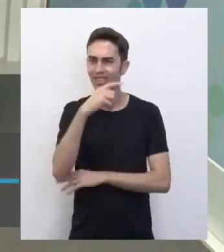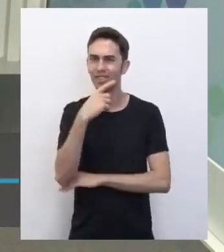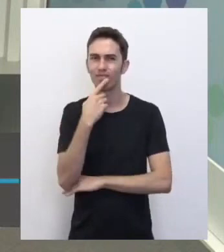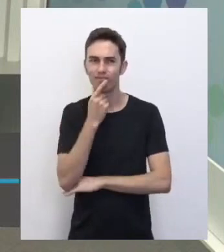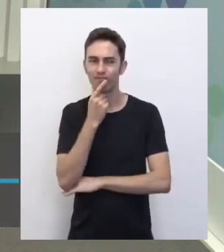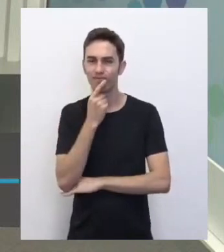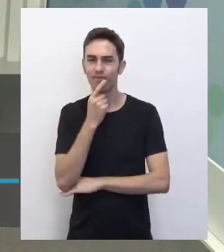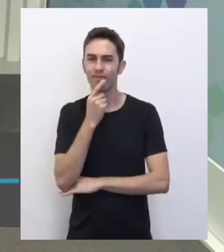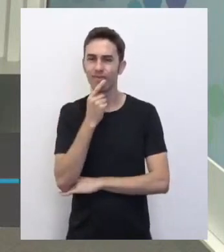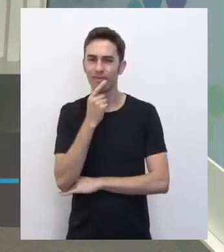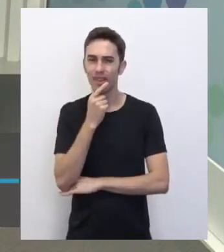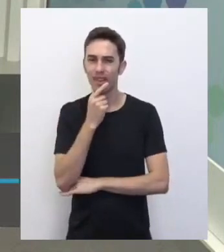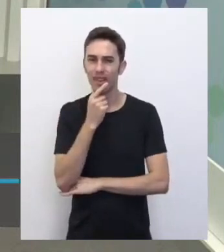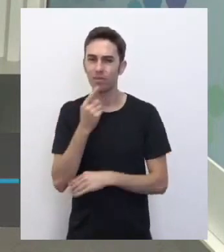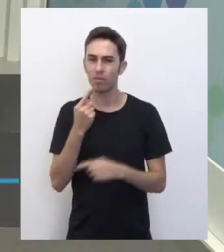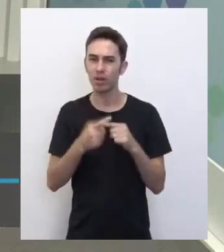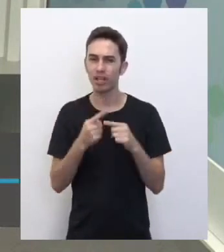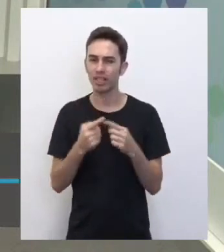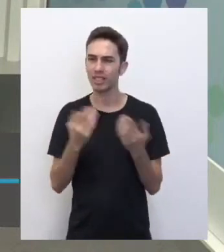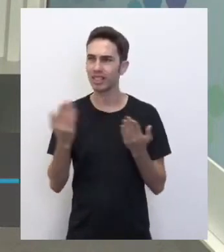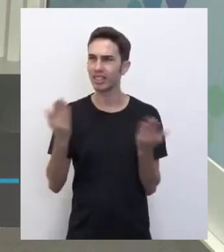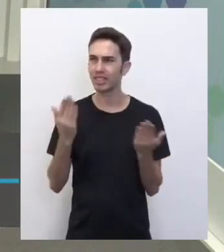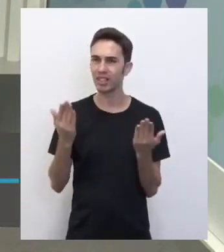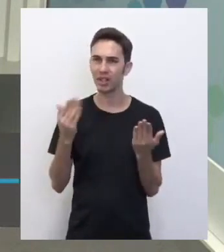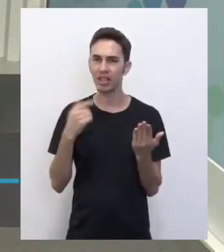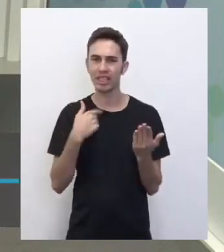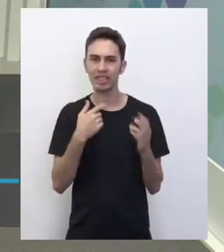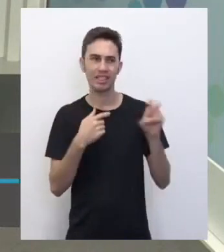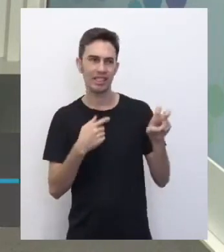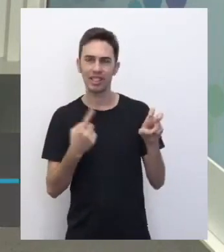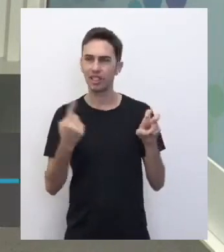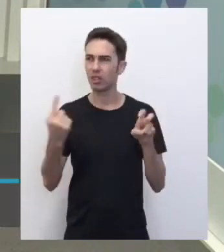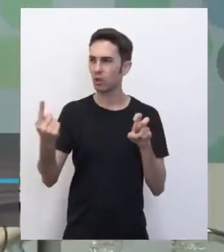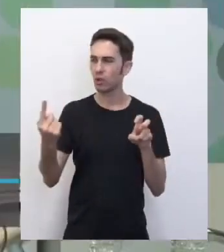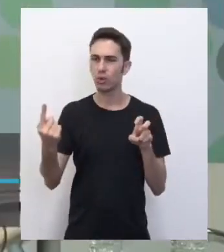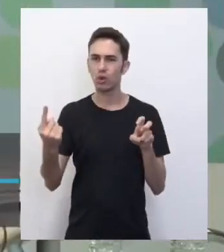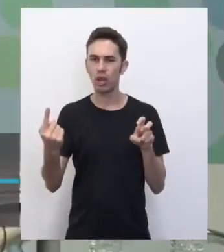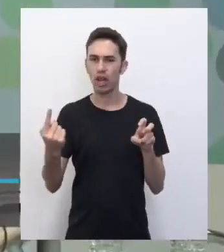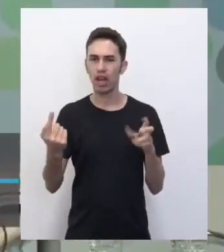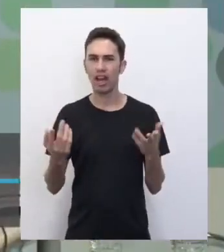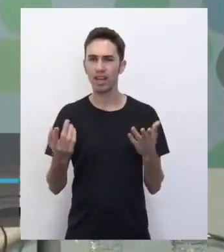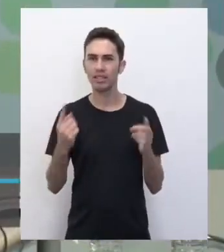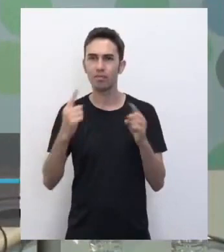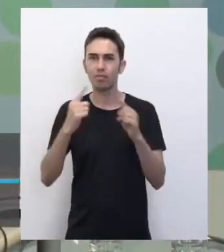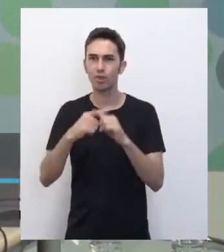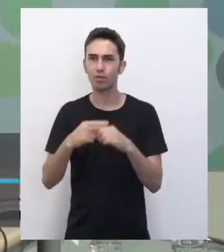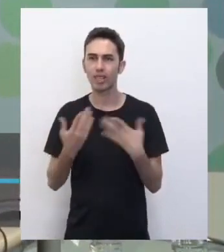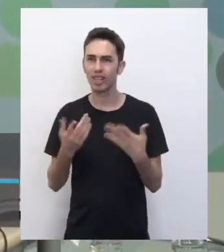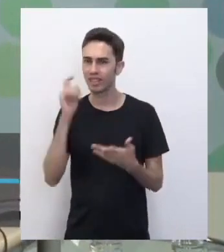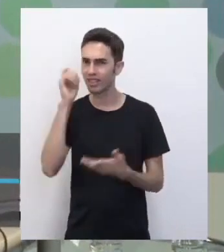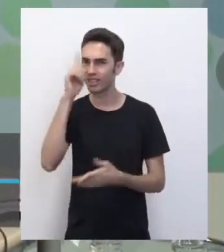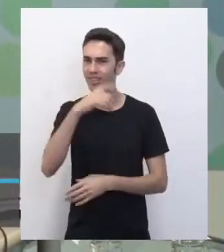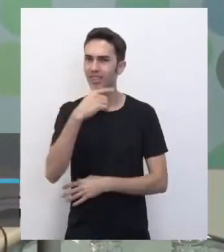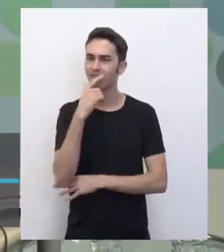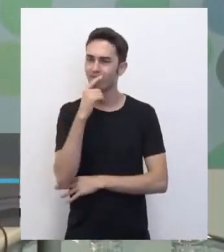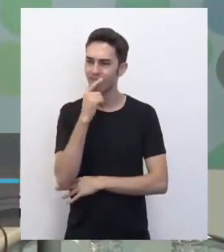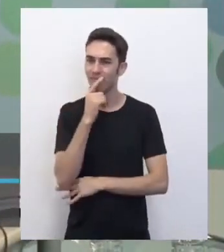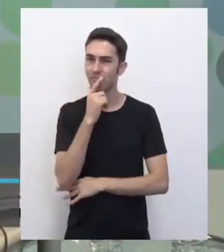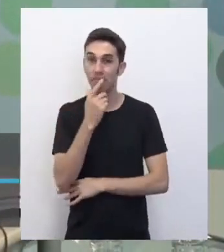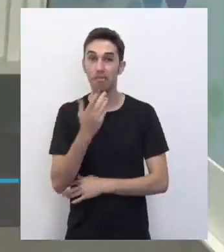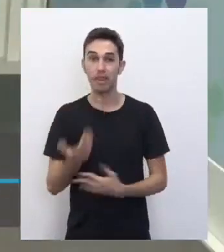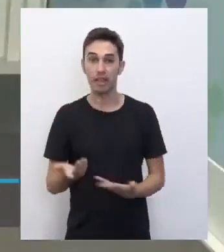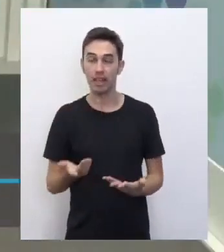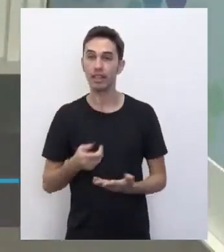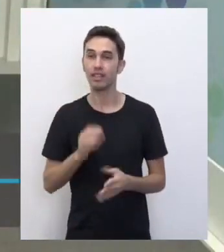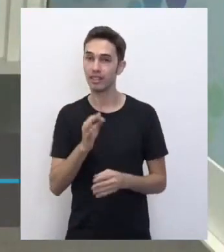se nós pensarmos juntos entre 5 e 1, nós podemos multiplicar isso e fica tão complicado. Exatamente, né?